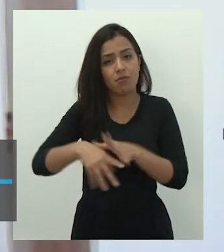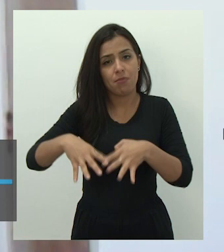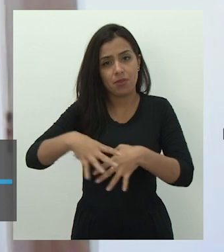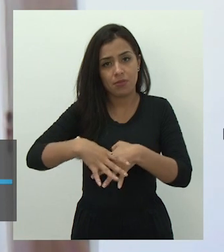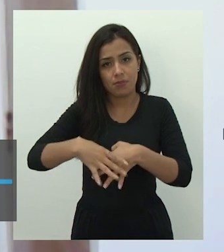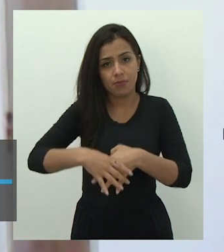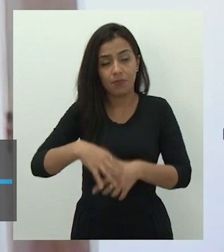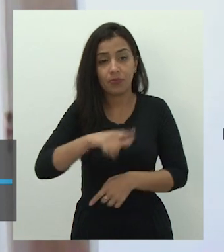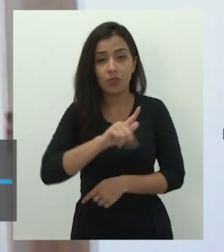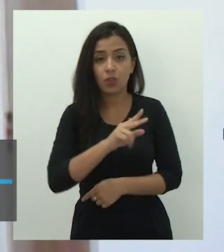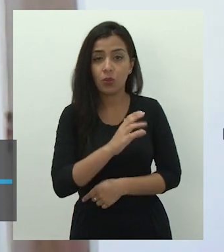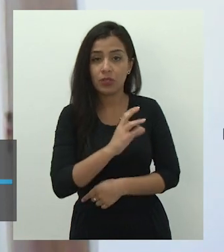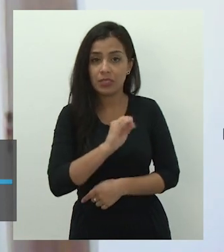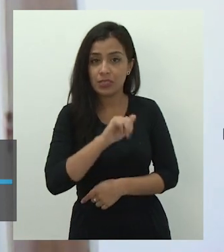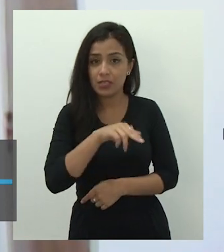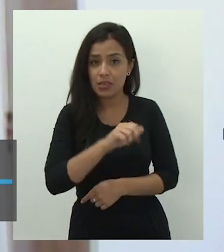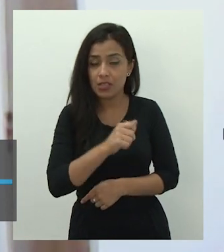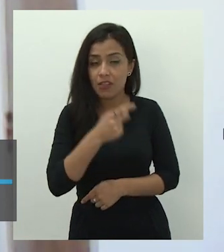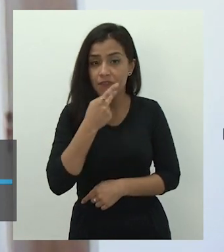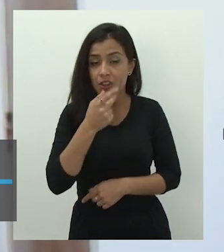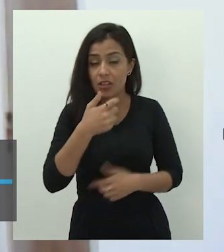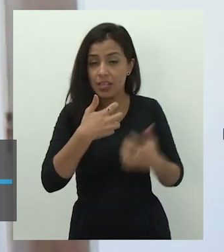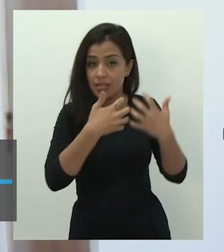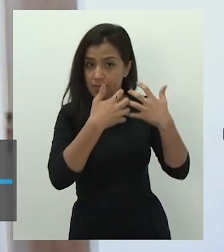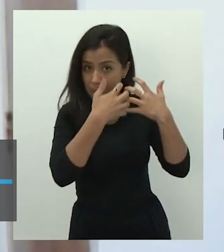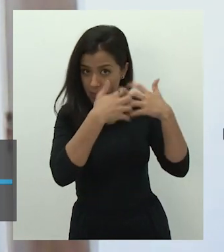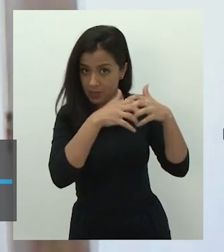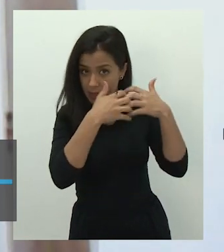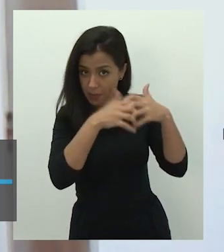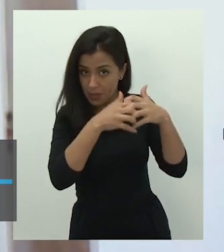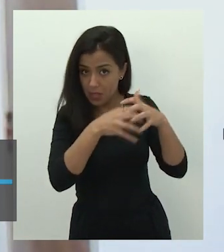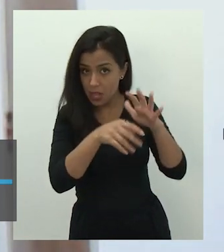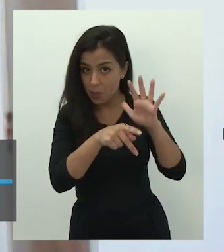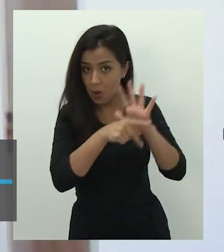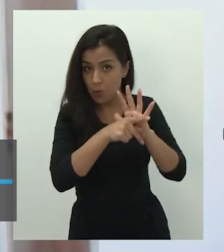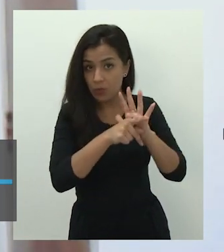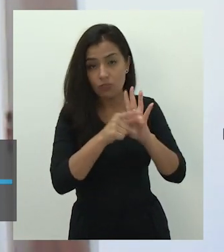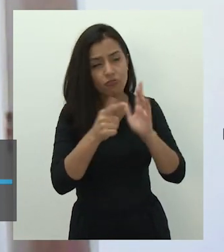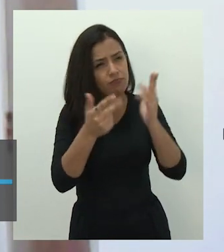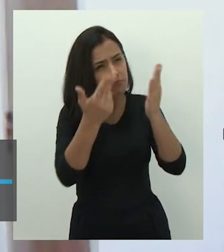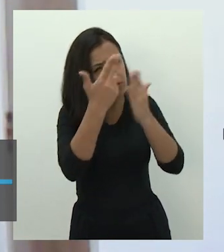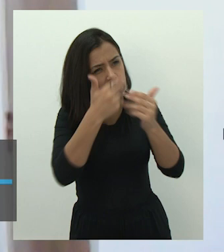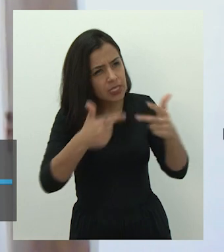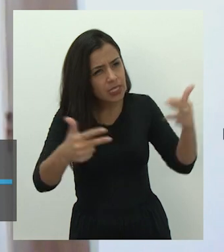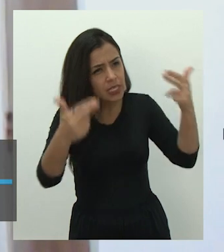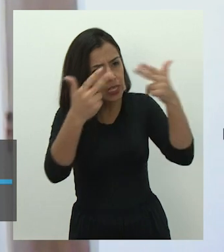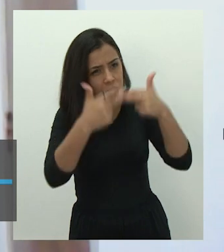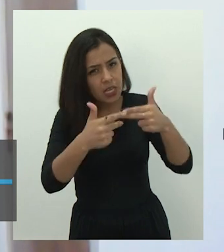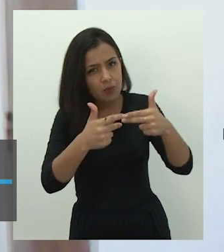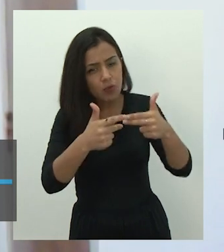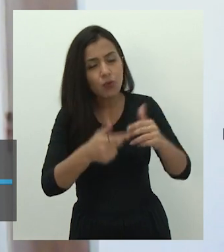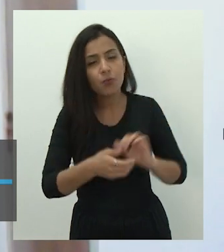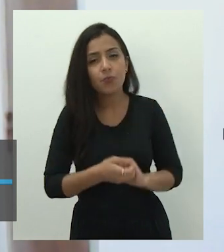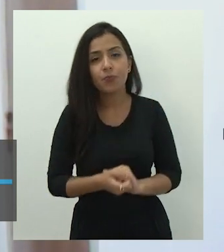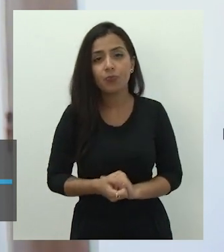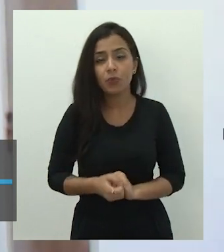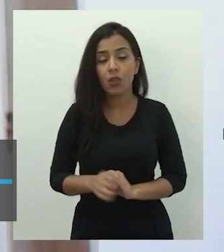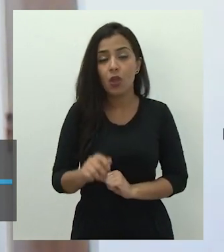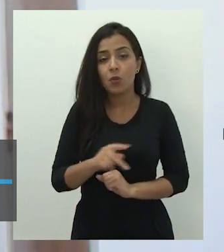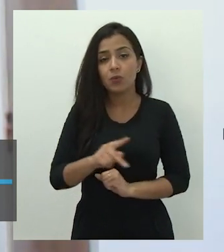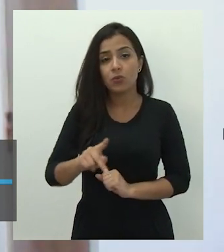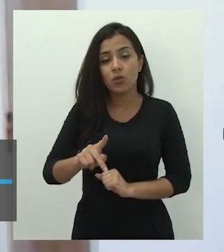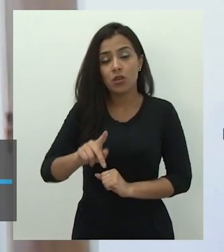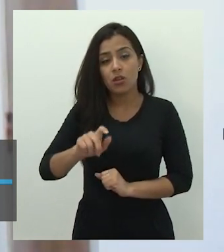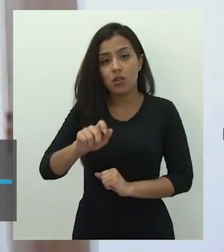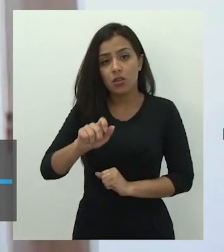que o pensamento algébrico diz respeito à simbolização. O professor Geraldo fala sobre representar e